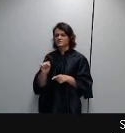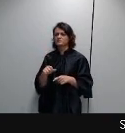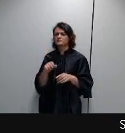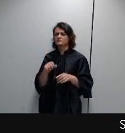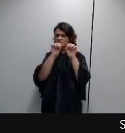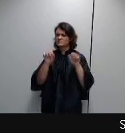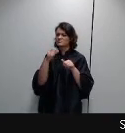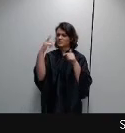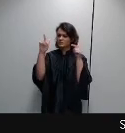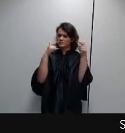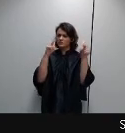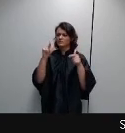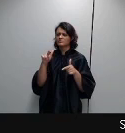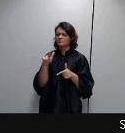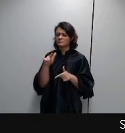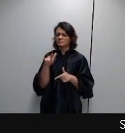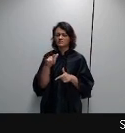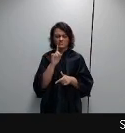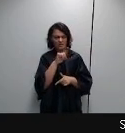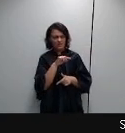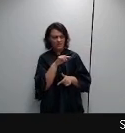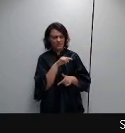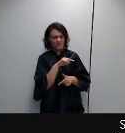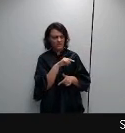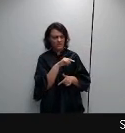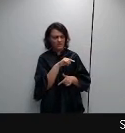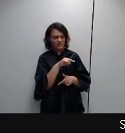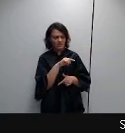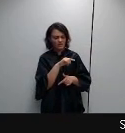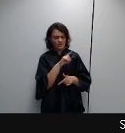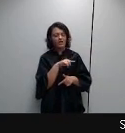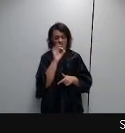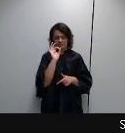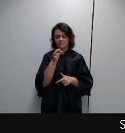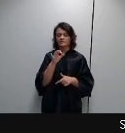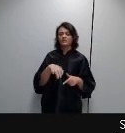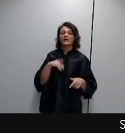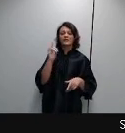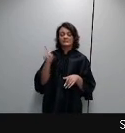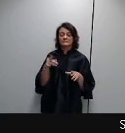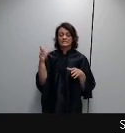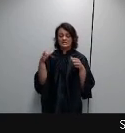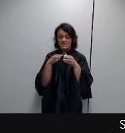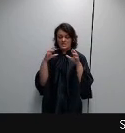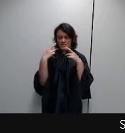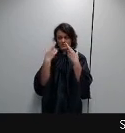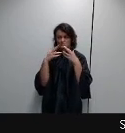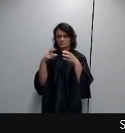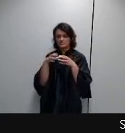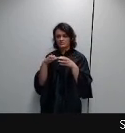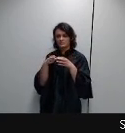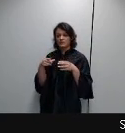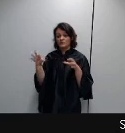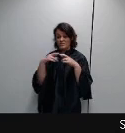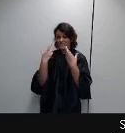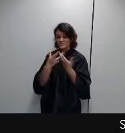né É o caso do reposto é exatamente que tá na sessão Então como tá na sessão eu tô aguardando a depender